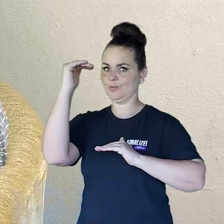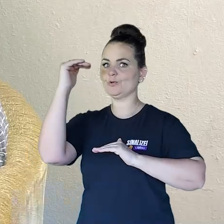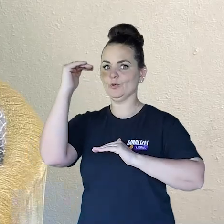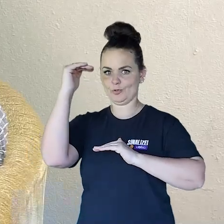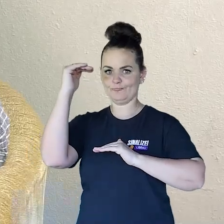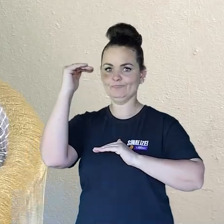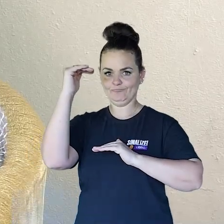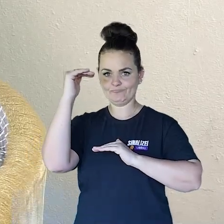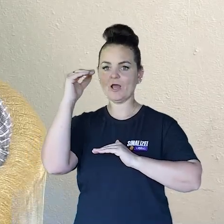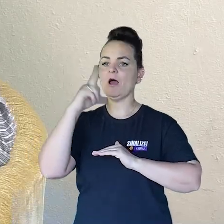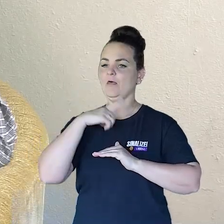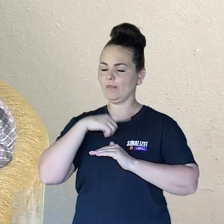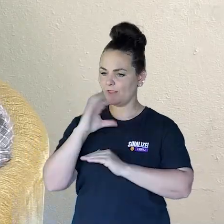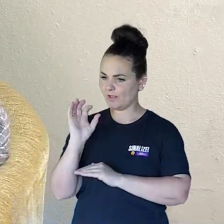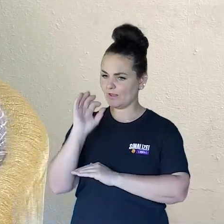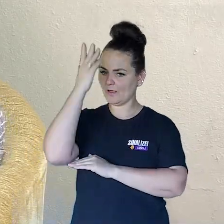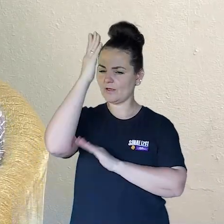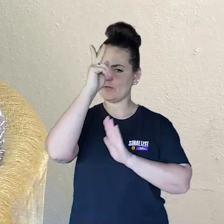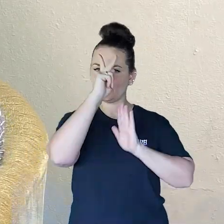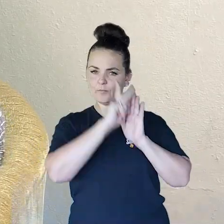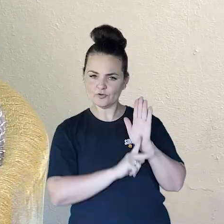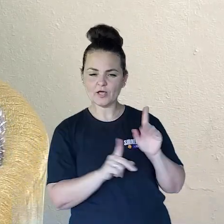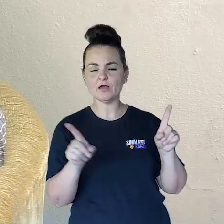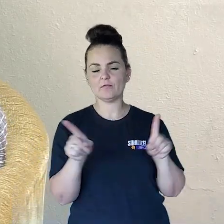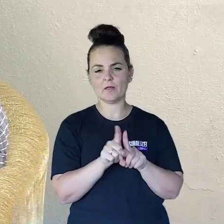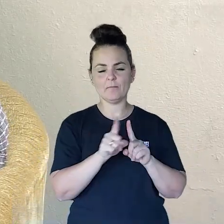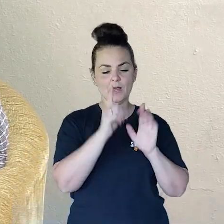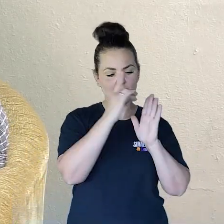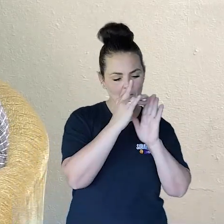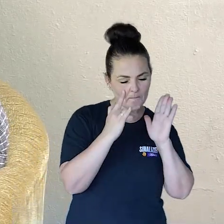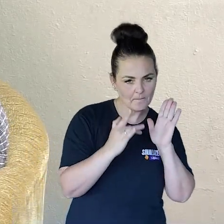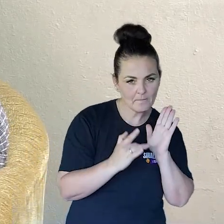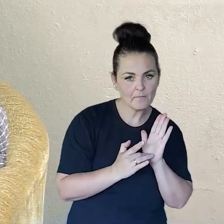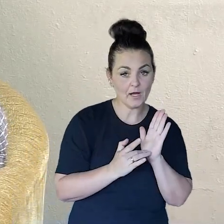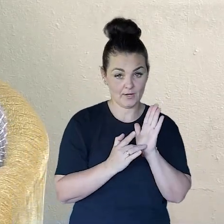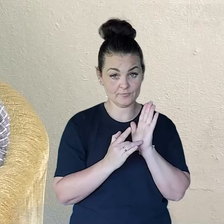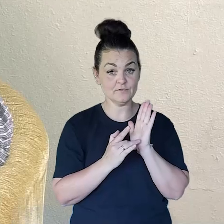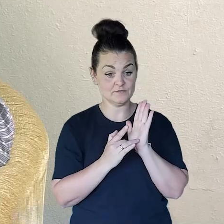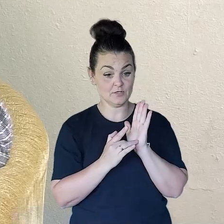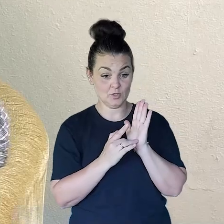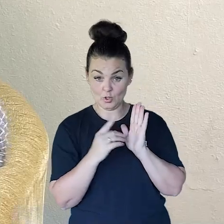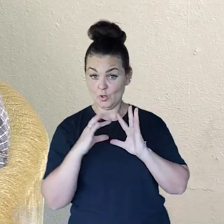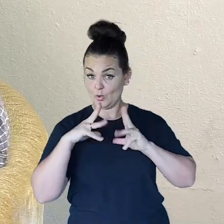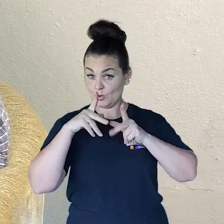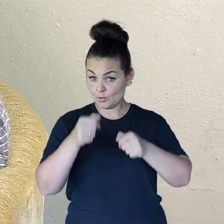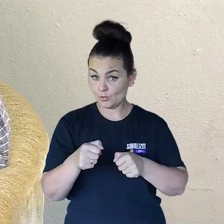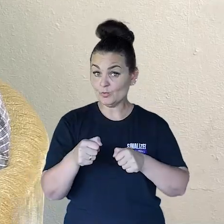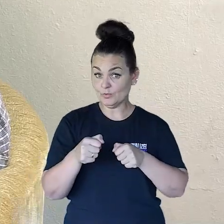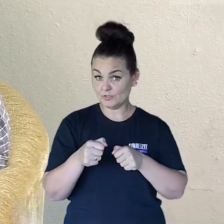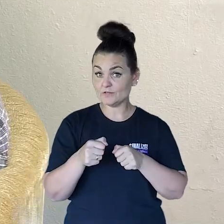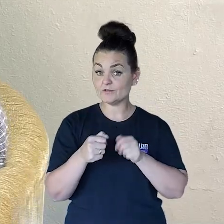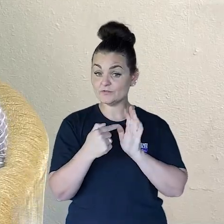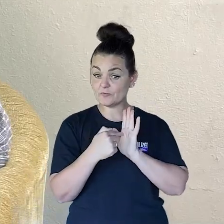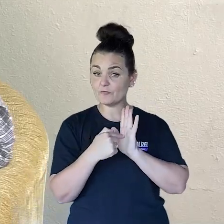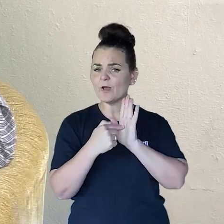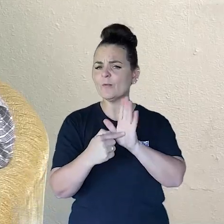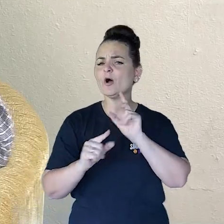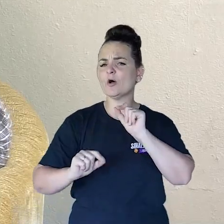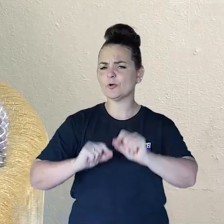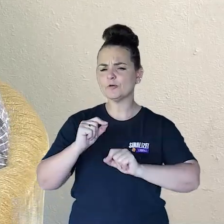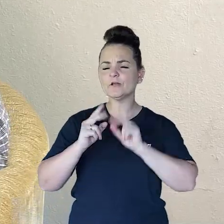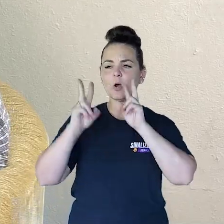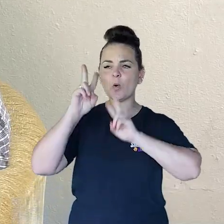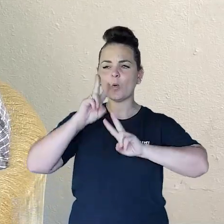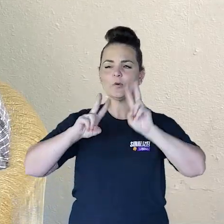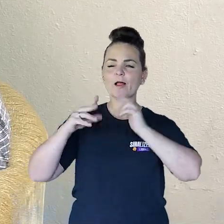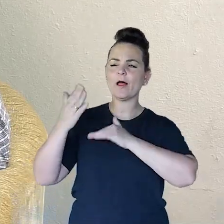mandato, com ações, com projetos, com pautas, e isso tudo, no final, eu quero poder olhar para